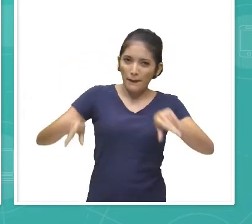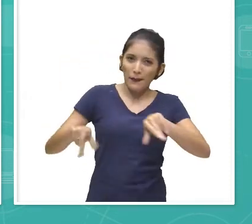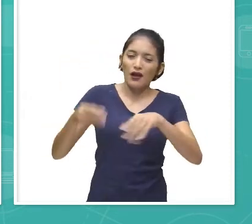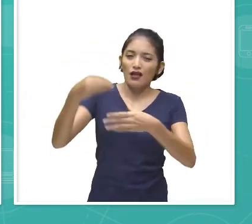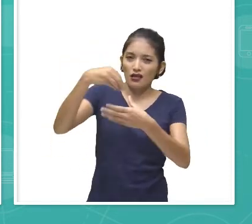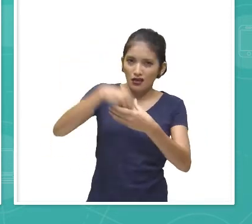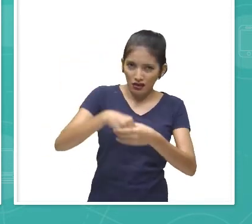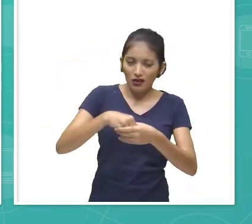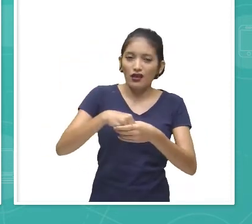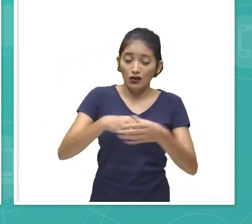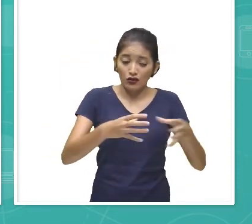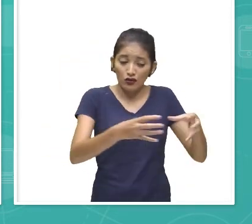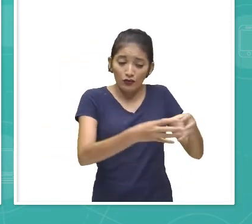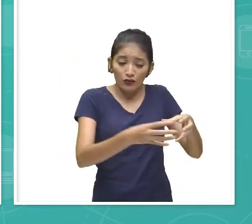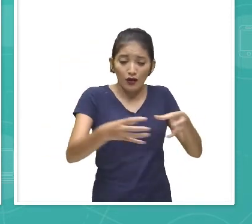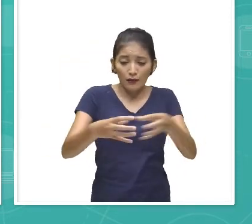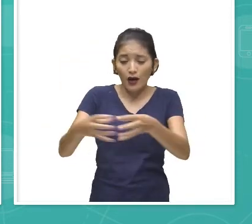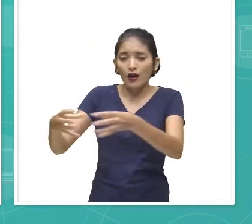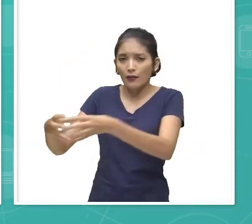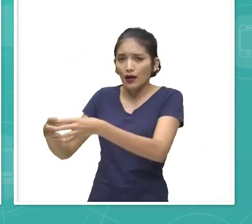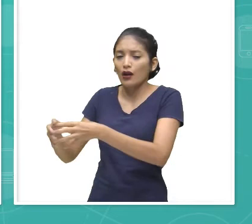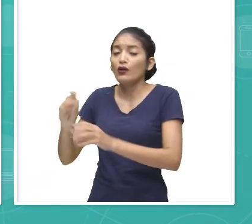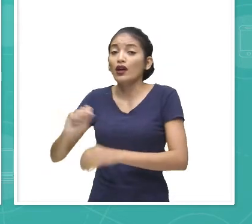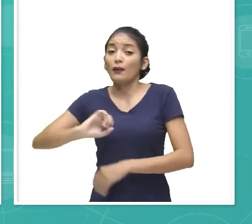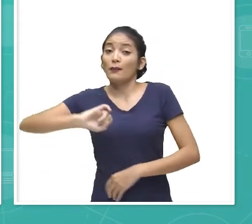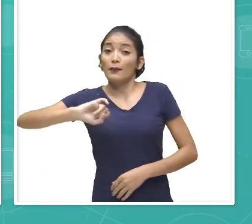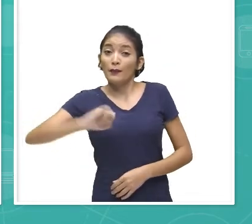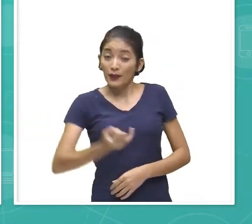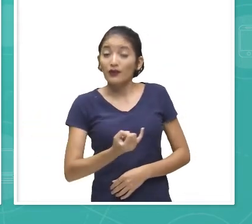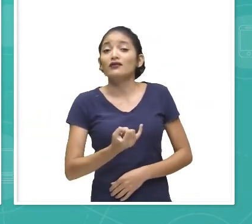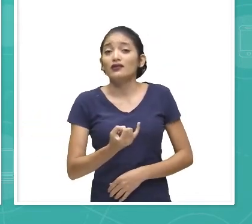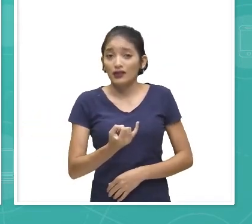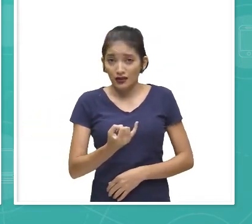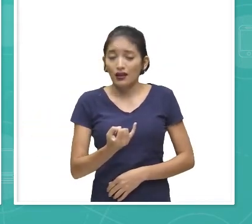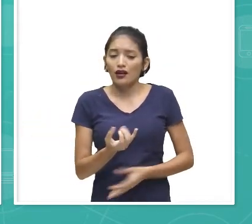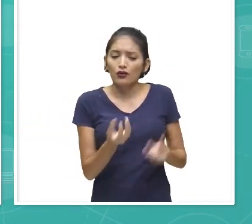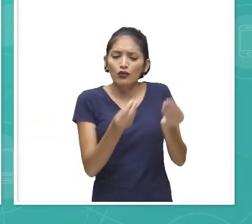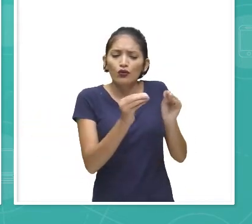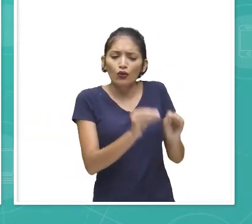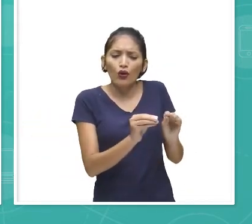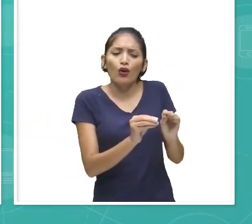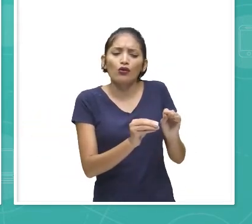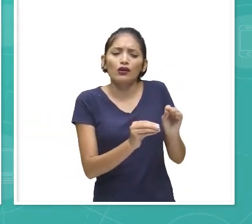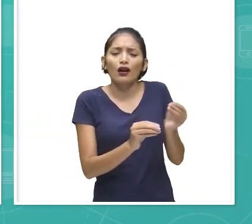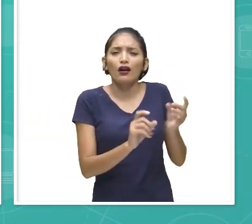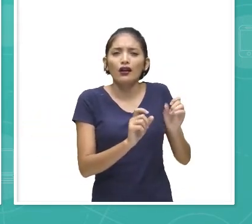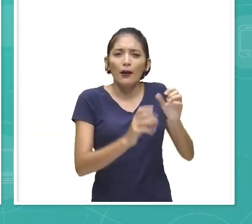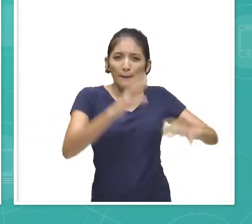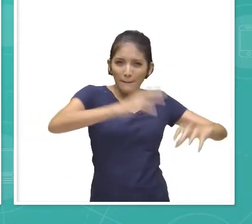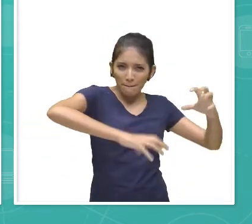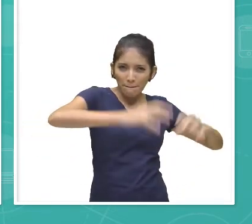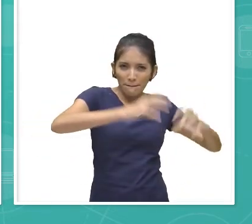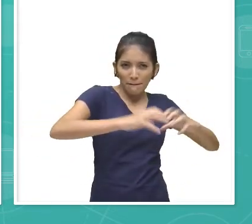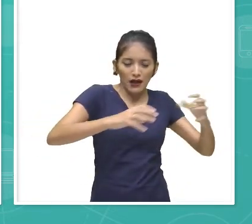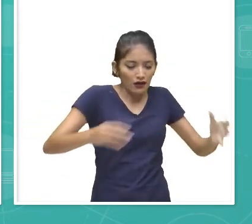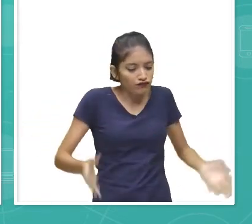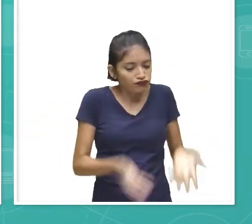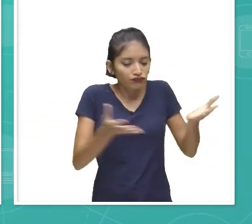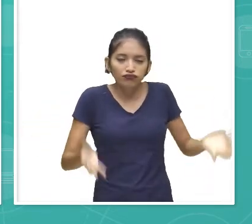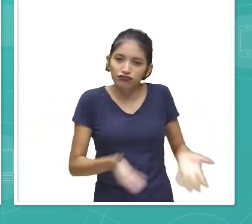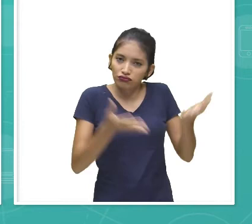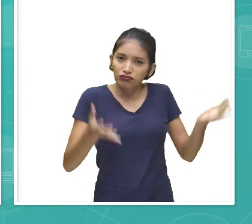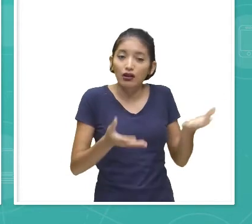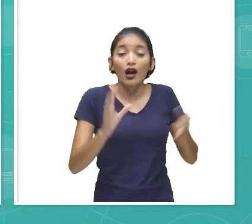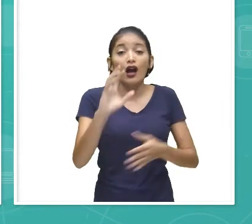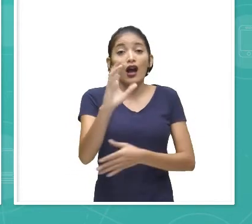das suas tribos, né? Eles se aproveitaram daquilo ali, colocaram uma pimentinha, atiçavam os conflitos para